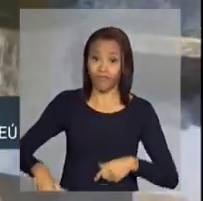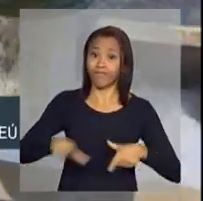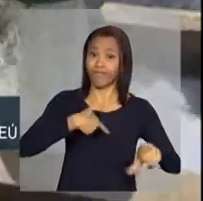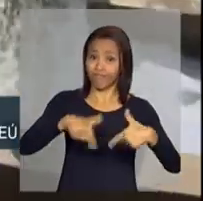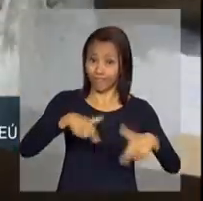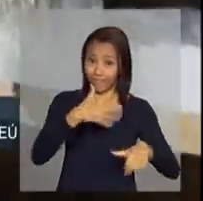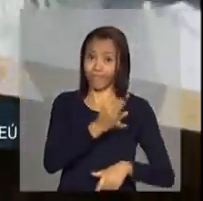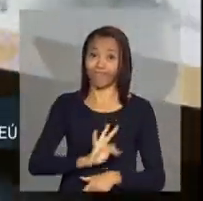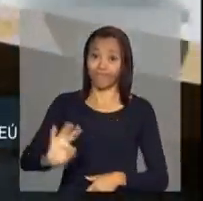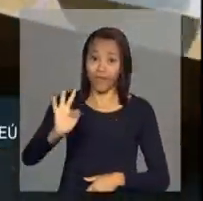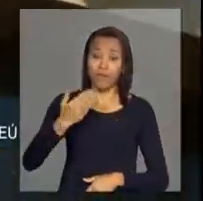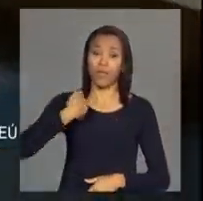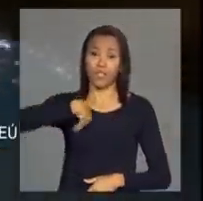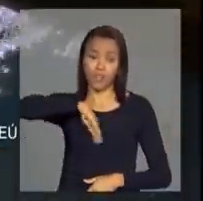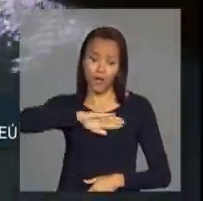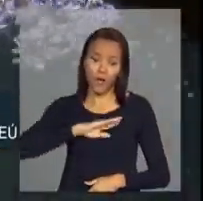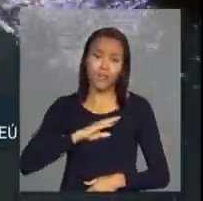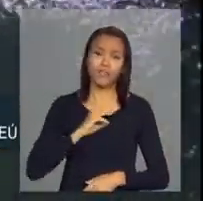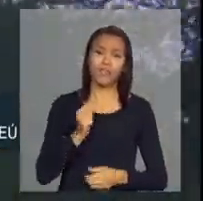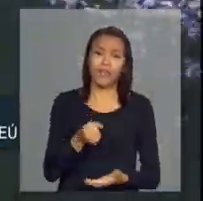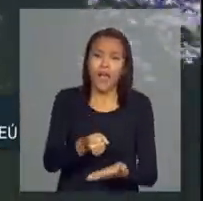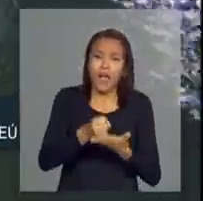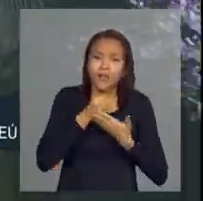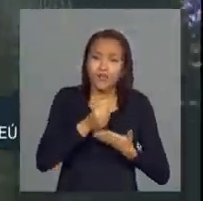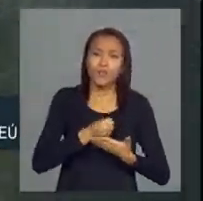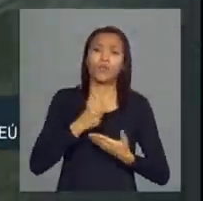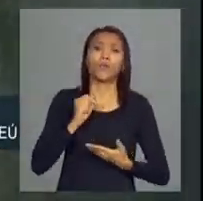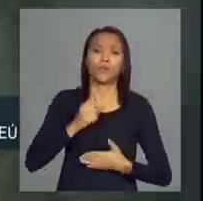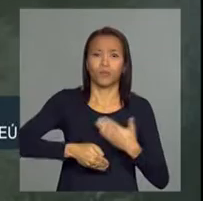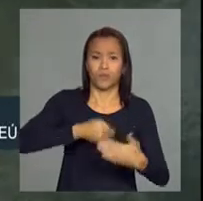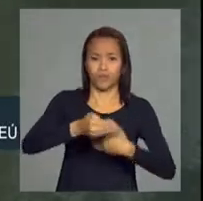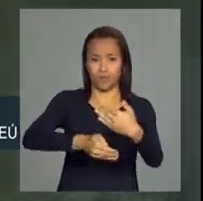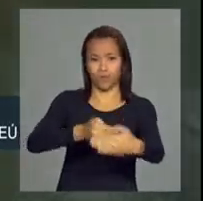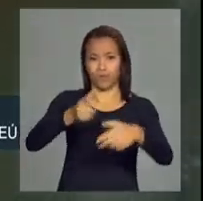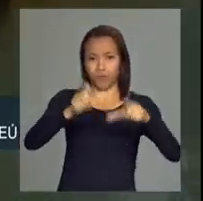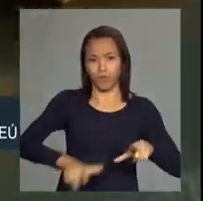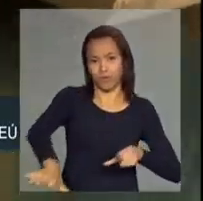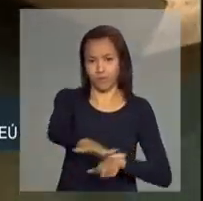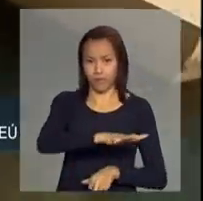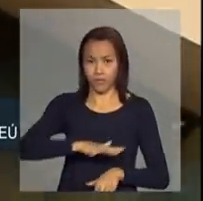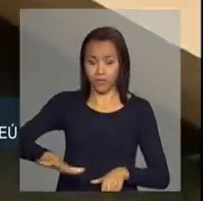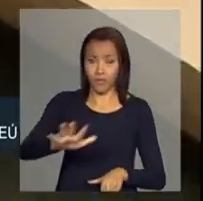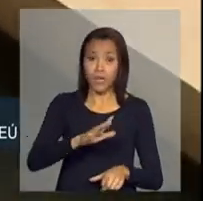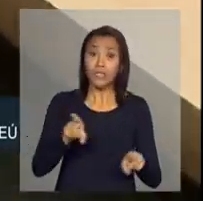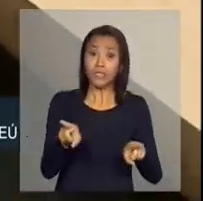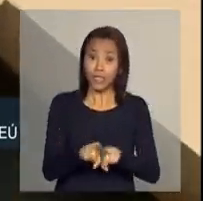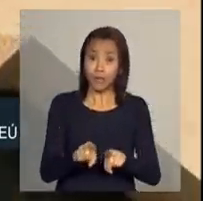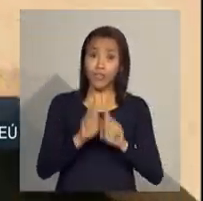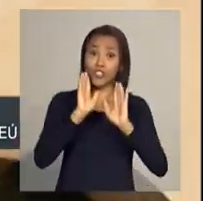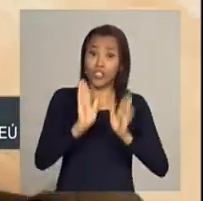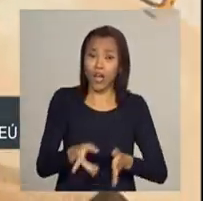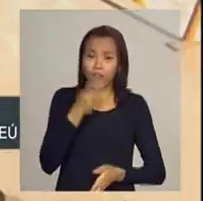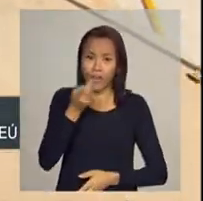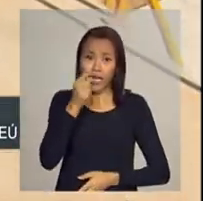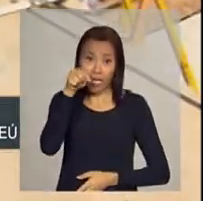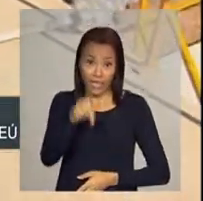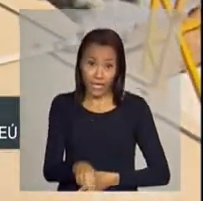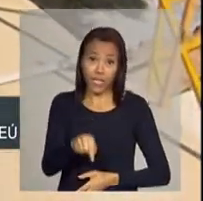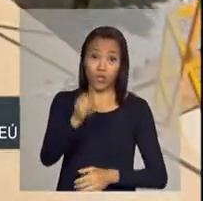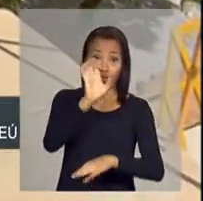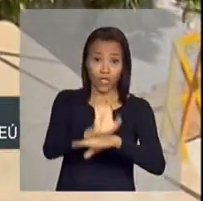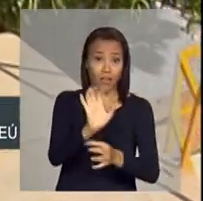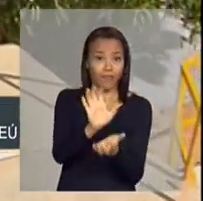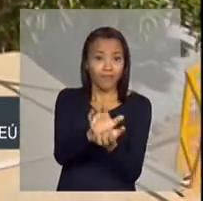as nossas necessidades que impulsionam o nosso desenvolvimento. Ainda há pouco citei que Pernambuco vive um